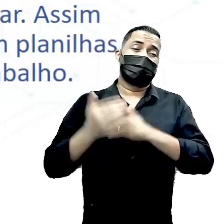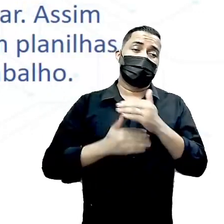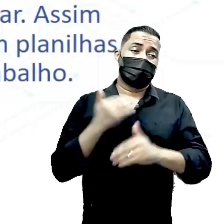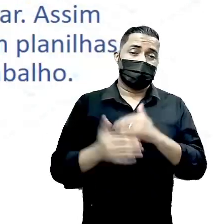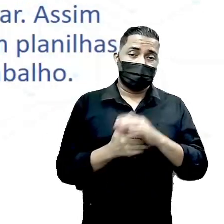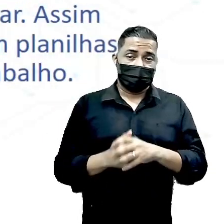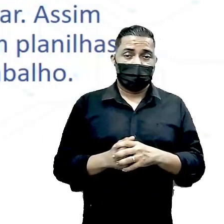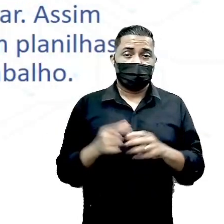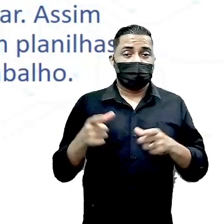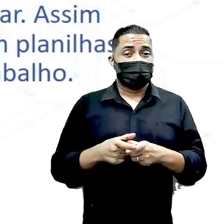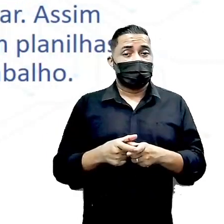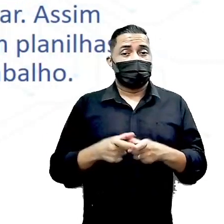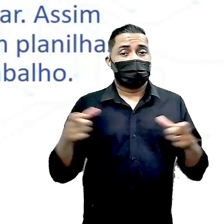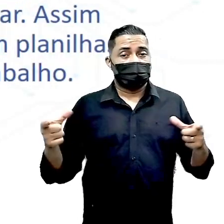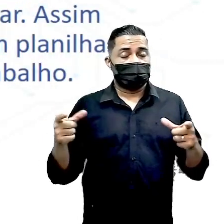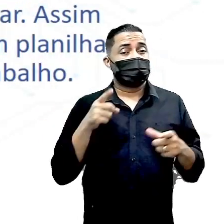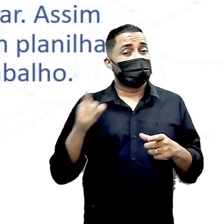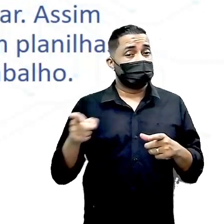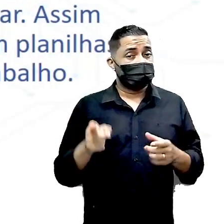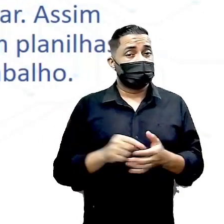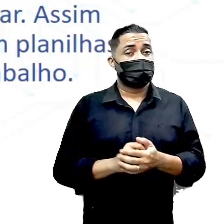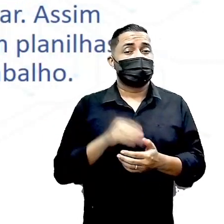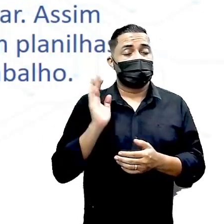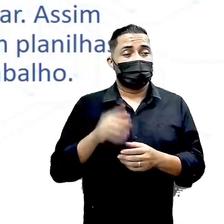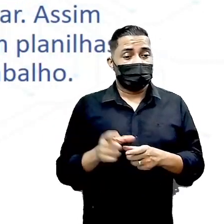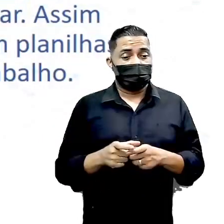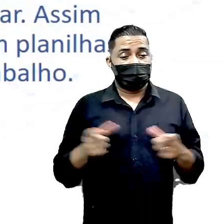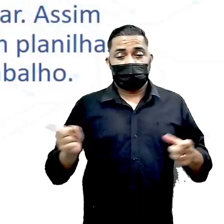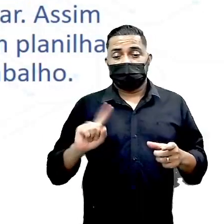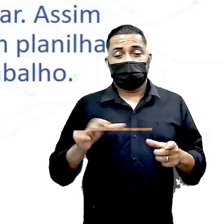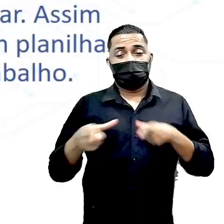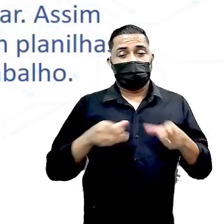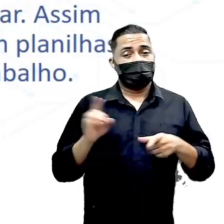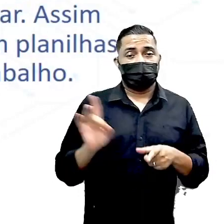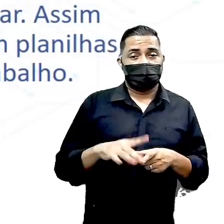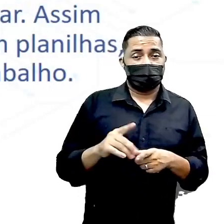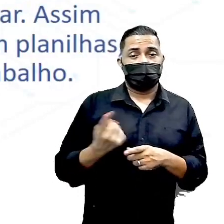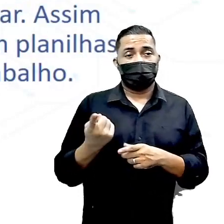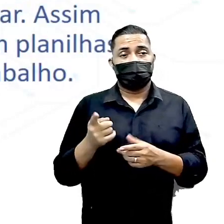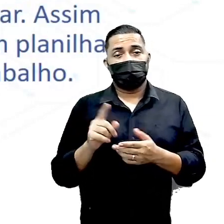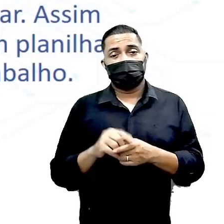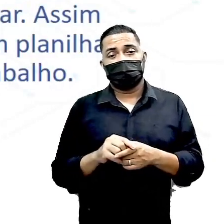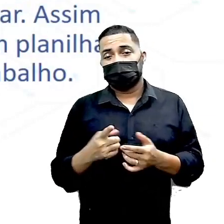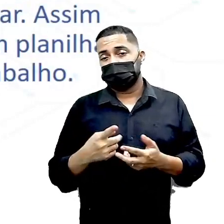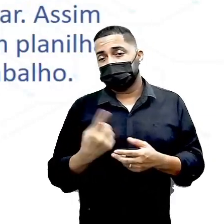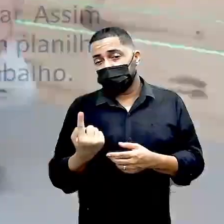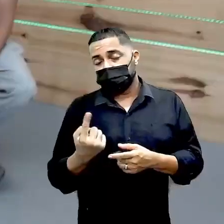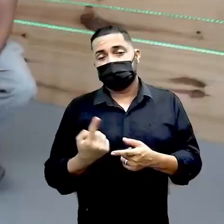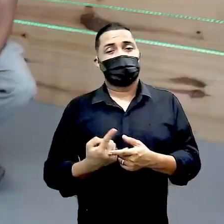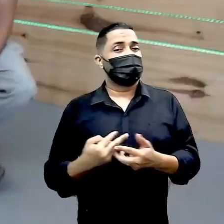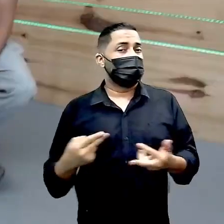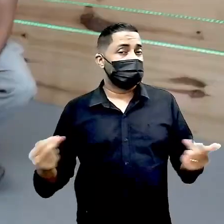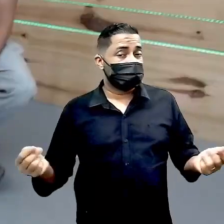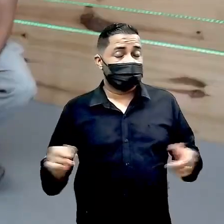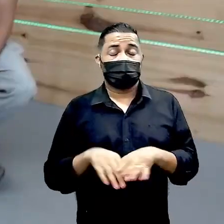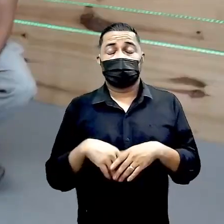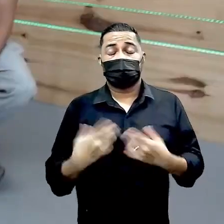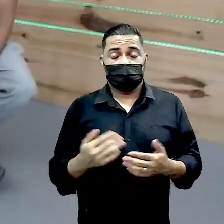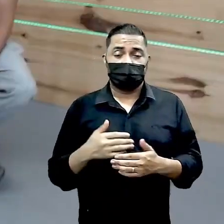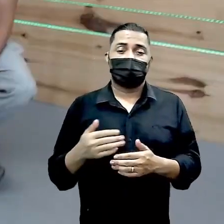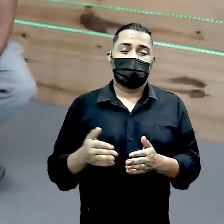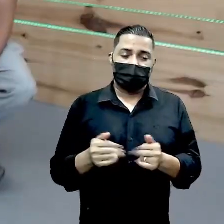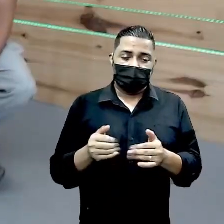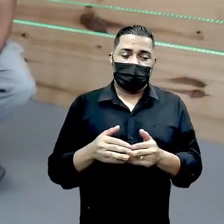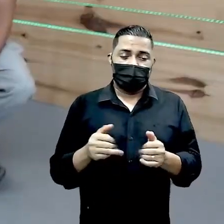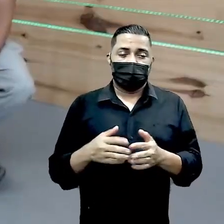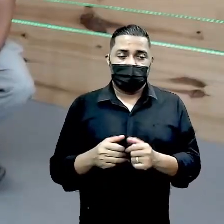desenvolvimento e também aquilo já mudou, a gente não trabalha só mais com uma coisa, trabalha com várias. Então, isso vai demandando cada